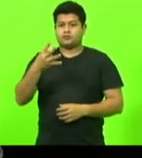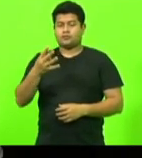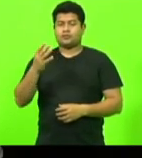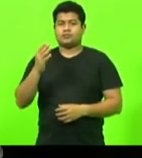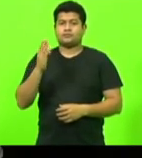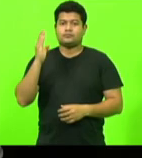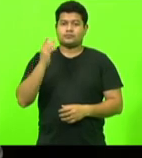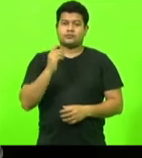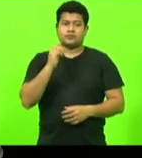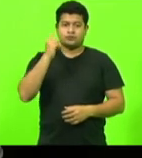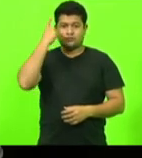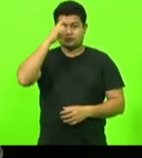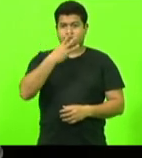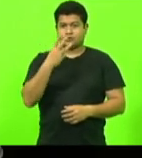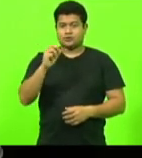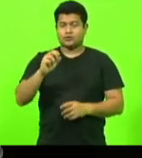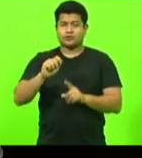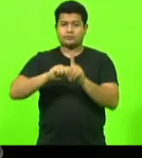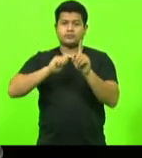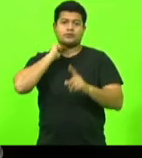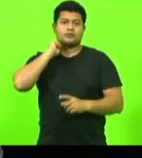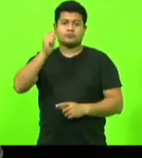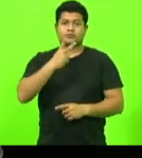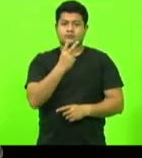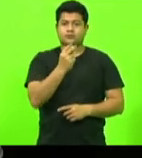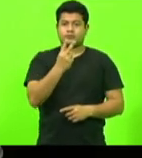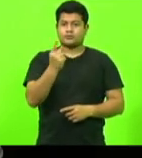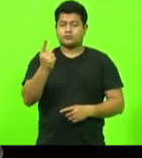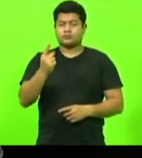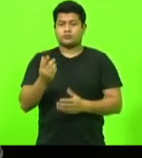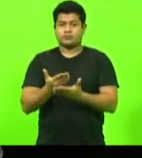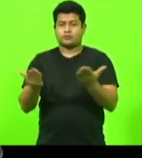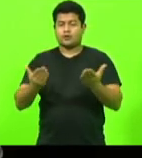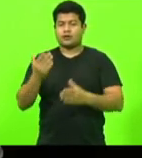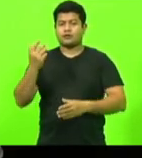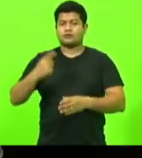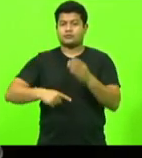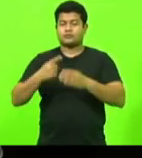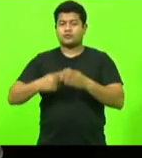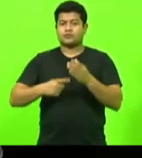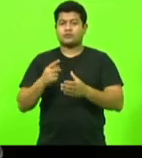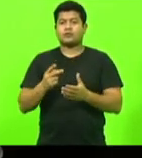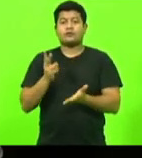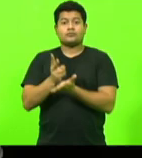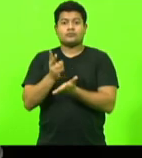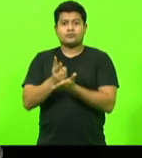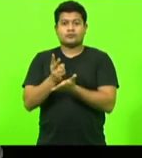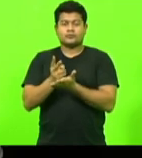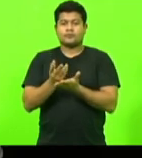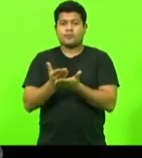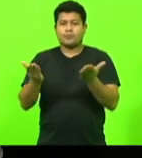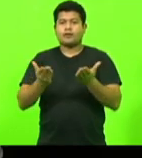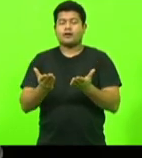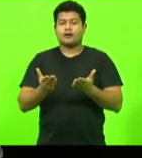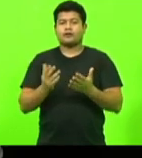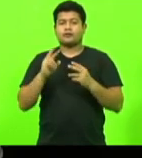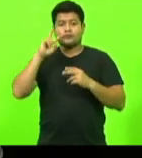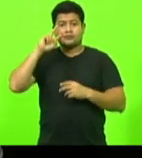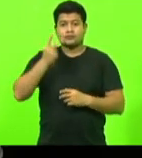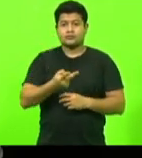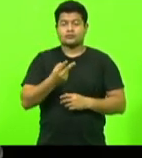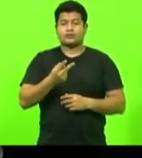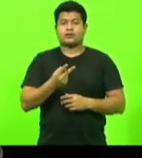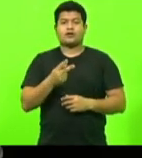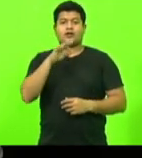enfatizar que as comissões permanentes integrantes reconheceram a defasagem salarial da tabela de vencimentos fixada na